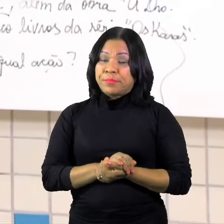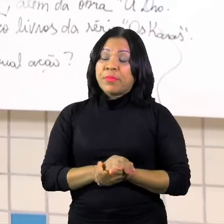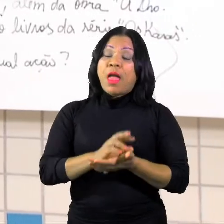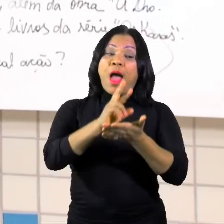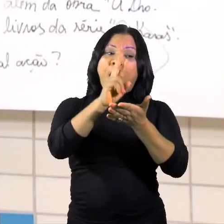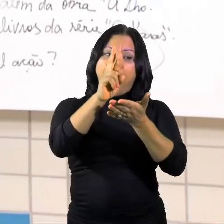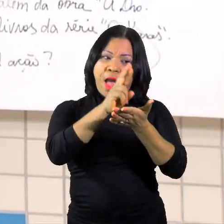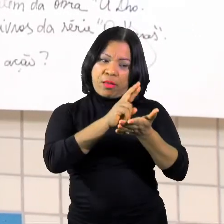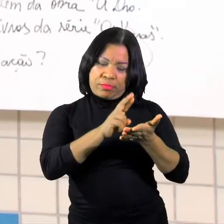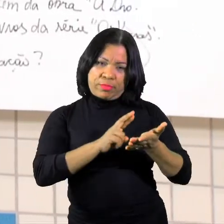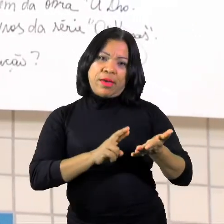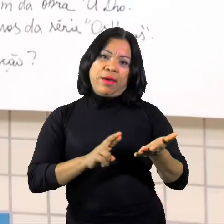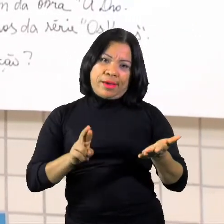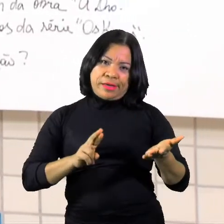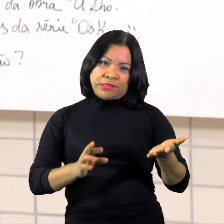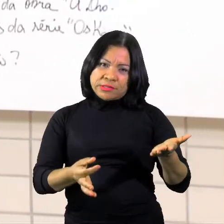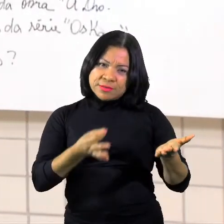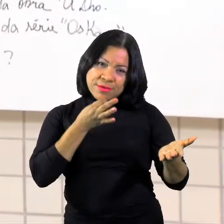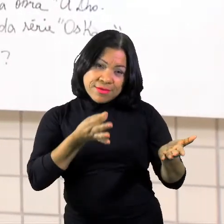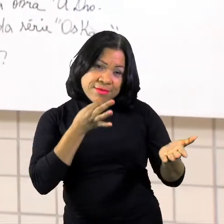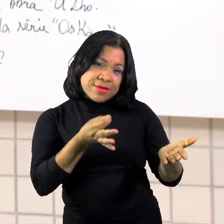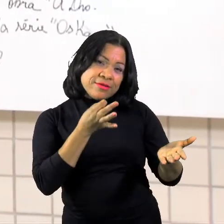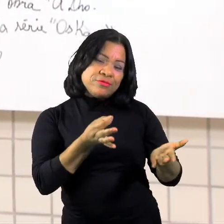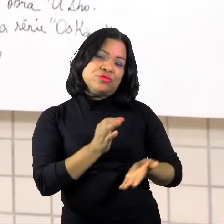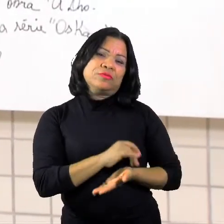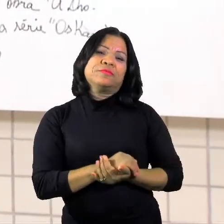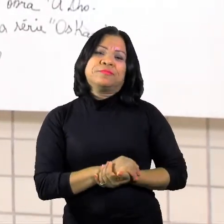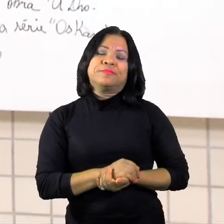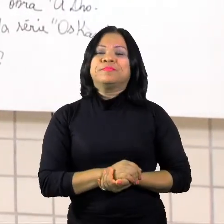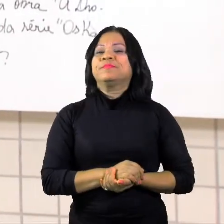É uma resenha crítica.